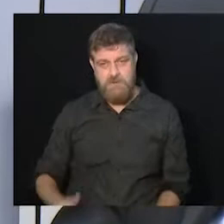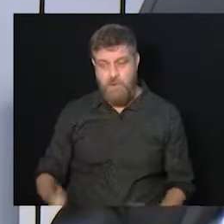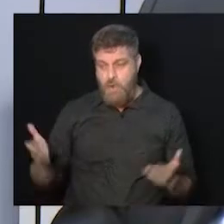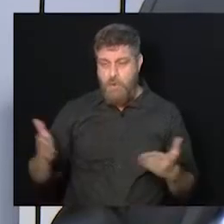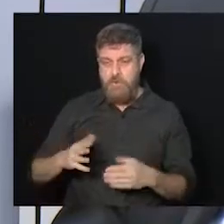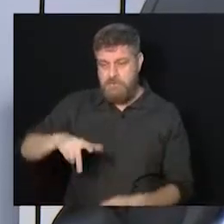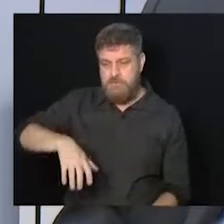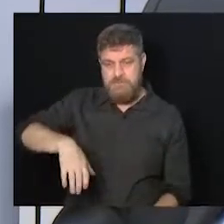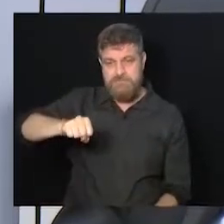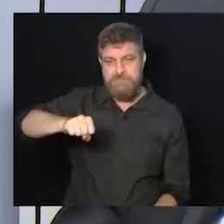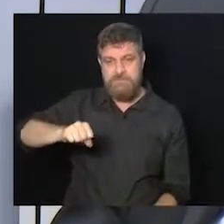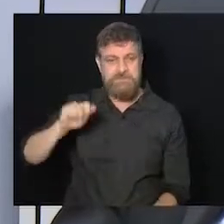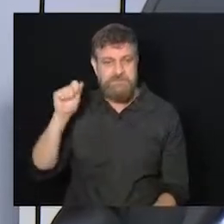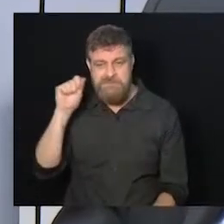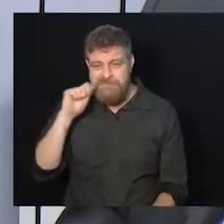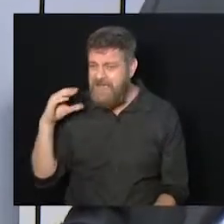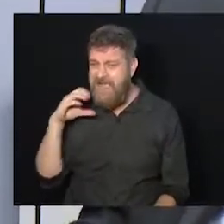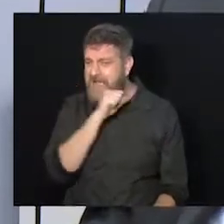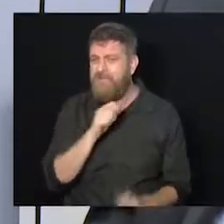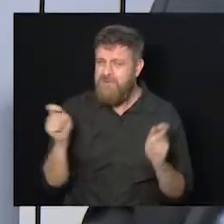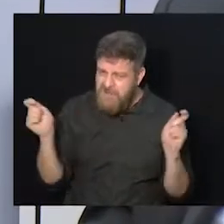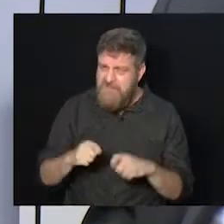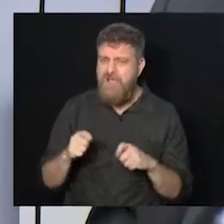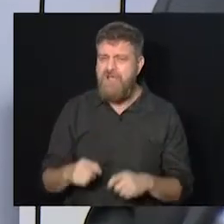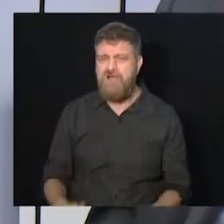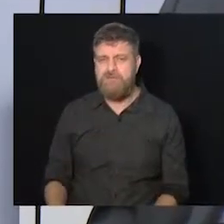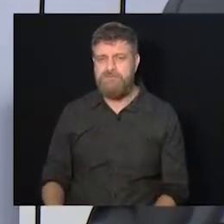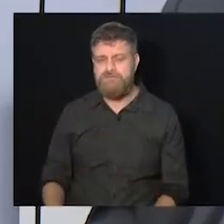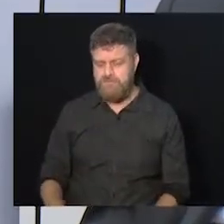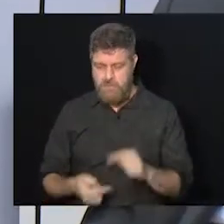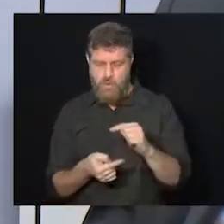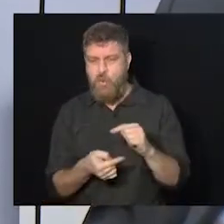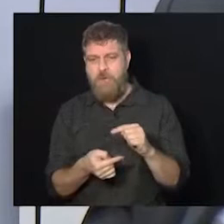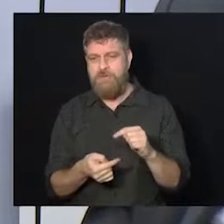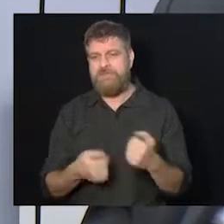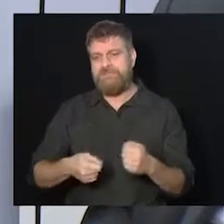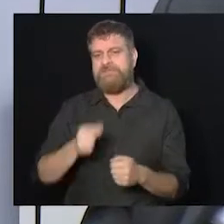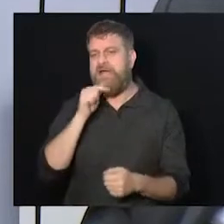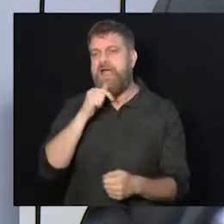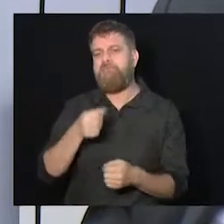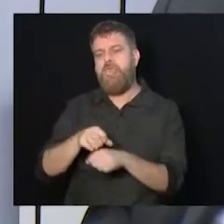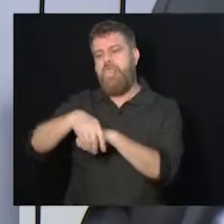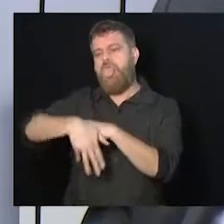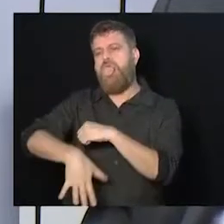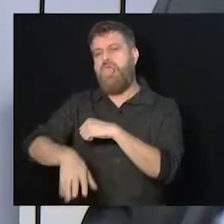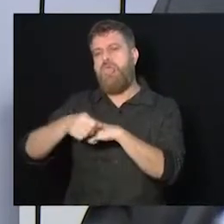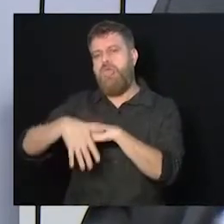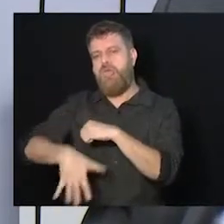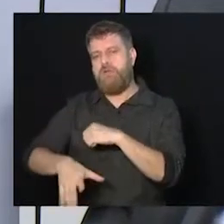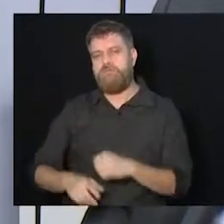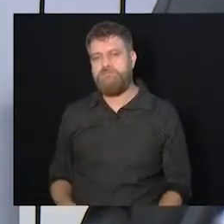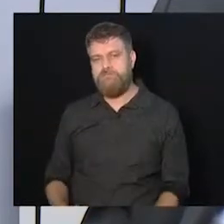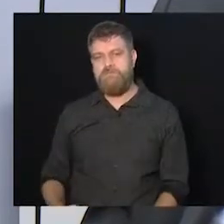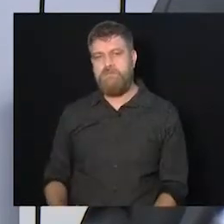com 300 mililitros, eu escovo muito bem os meus dentes. Sim. Né? Quer dizer, uma questão de conscientização. Mas eu faço as contas. Quantos habitantes tem